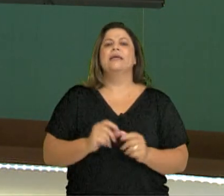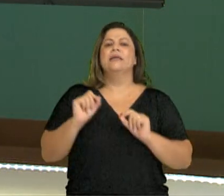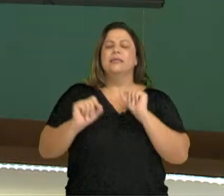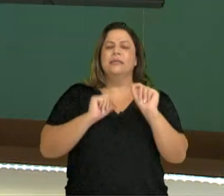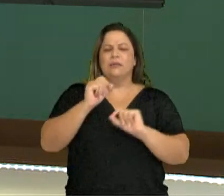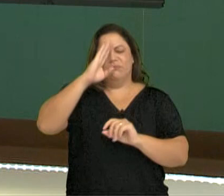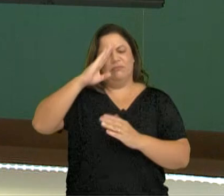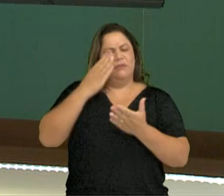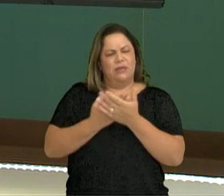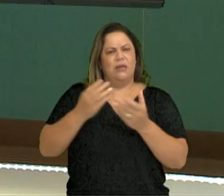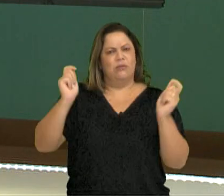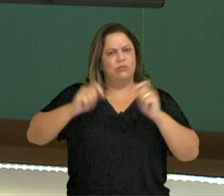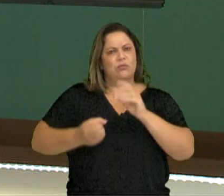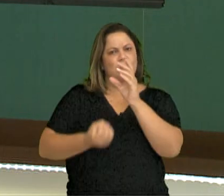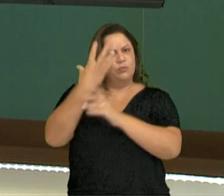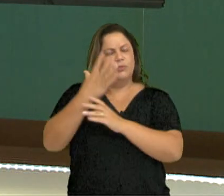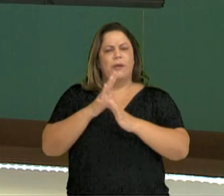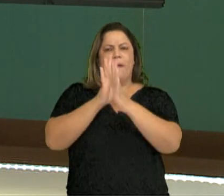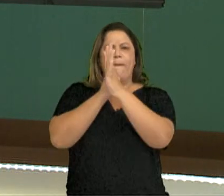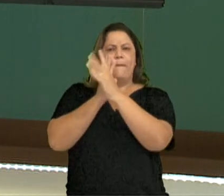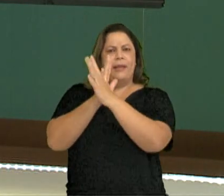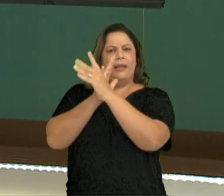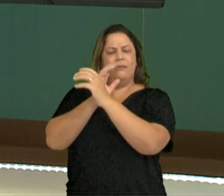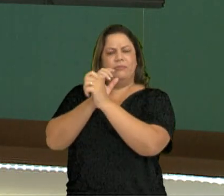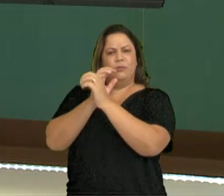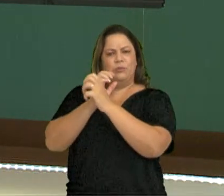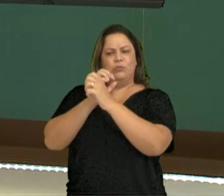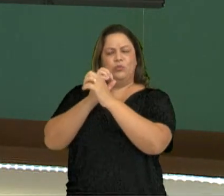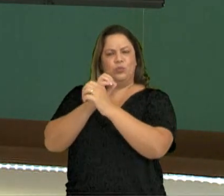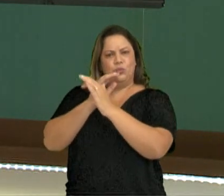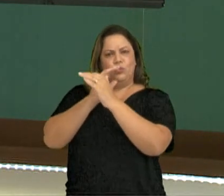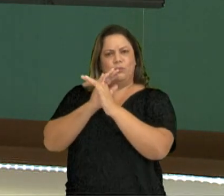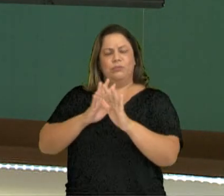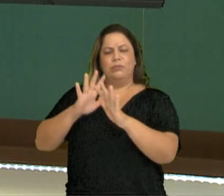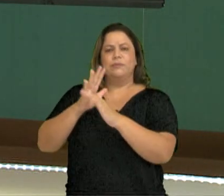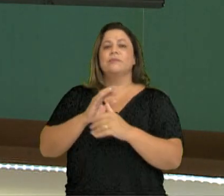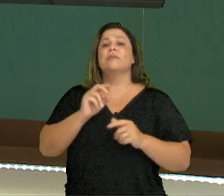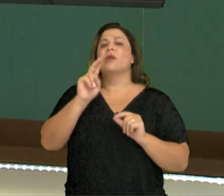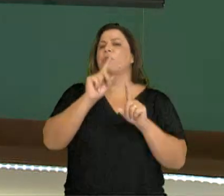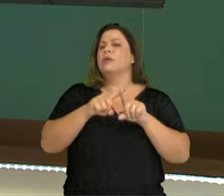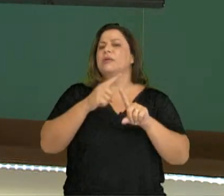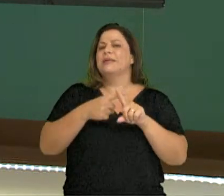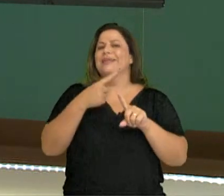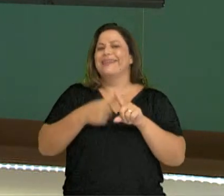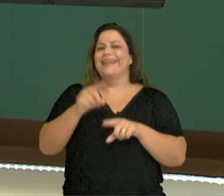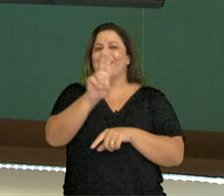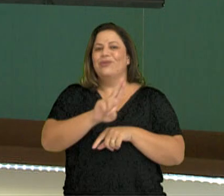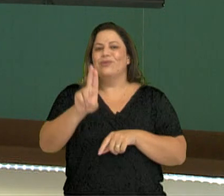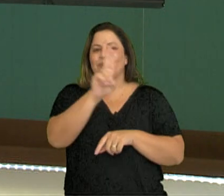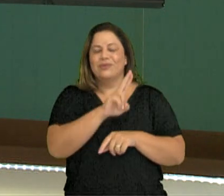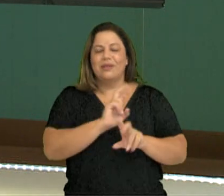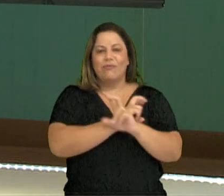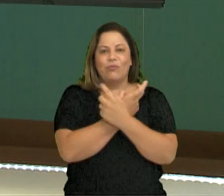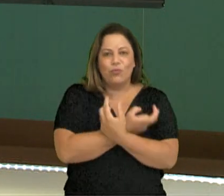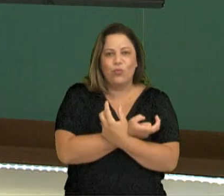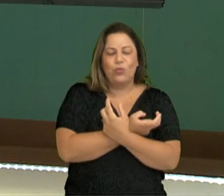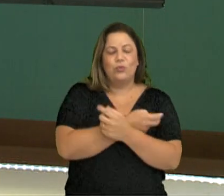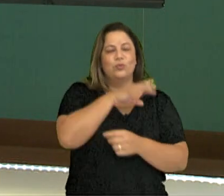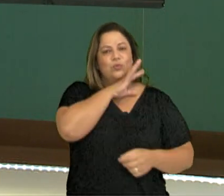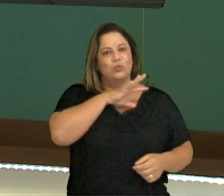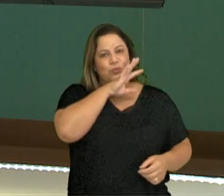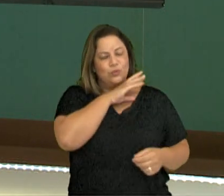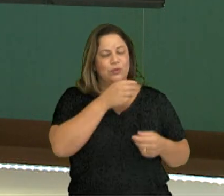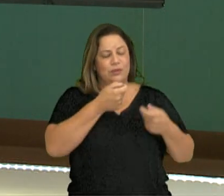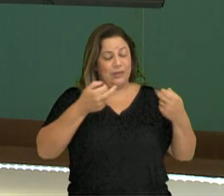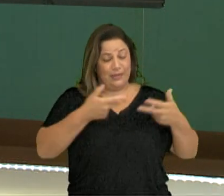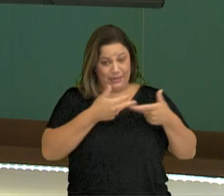ter surgido foi a flauta, porque o homem utilizava os ossos dos animais para também produzir sons. E